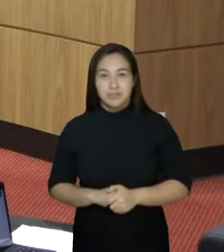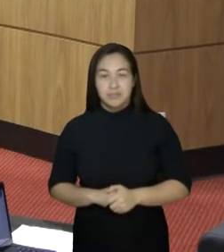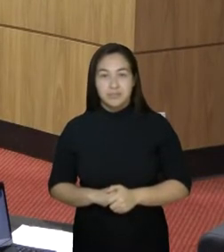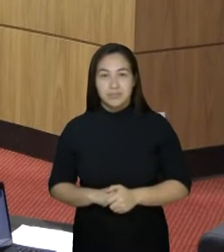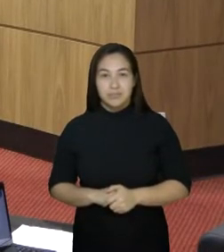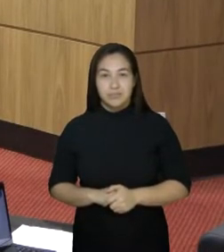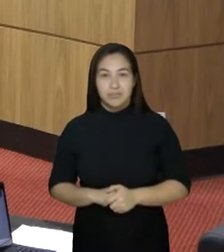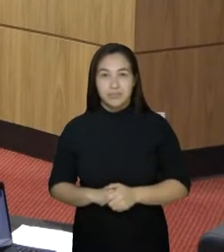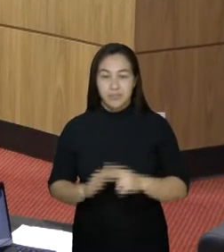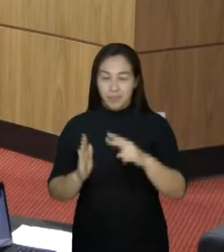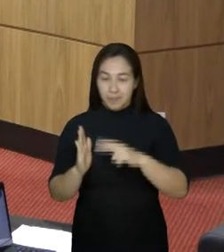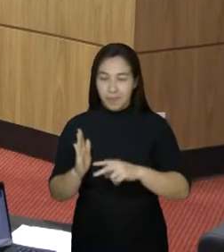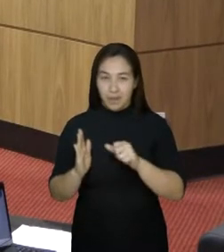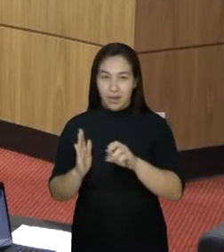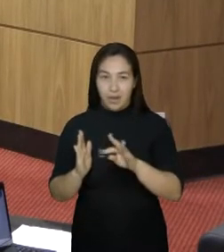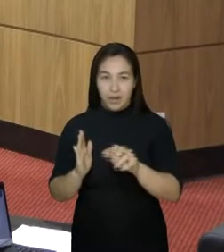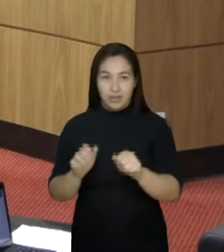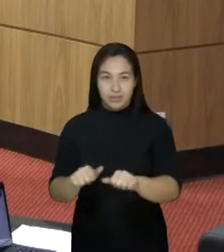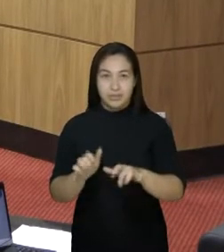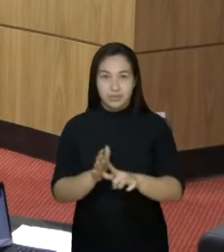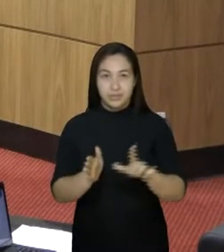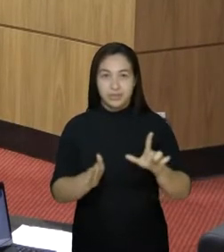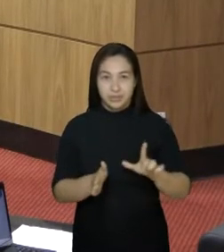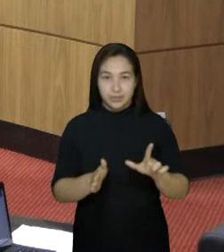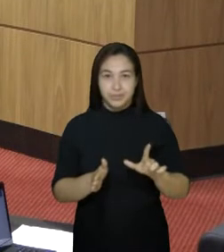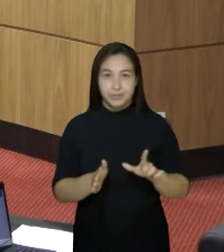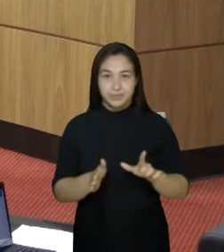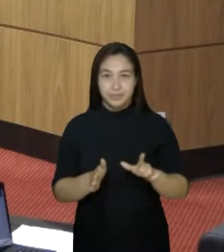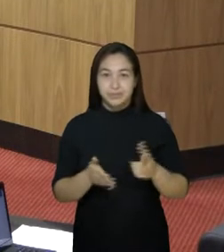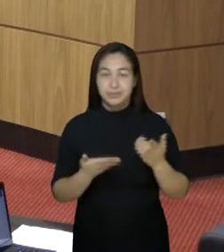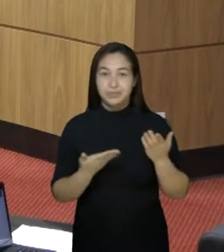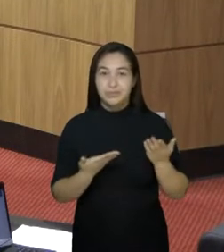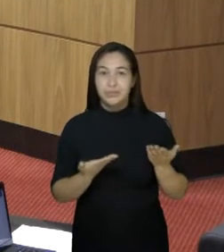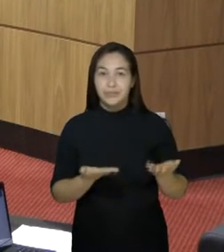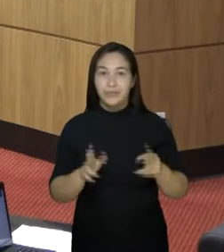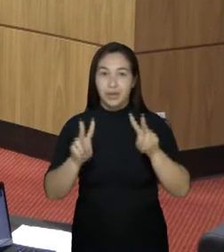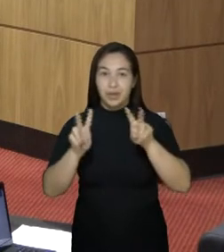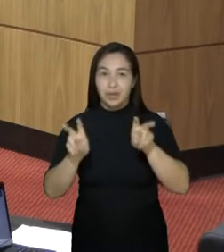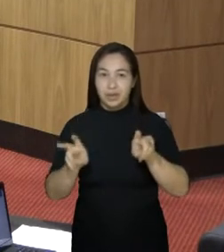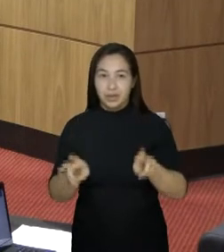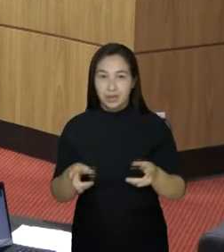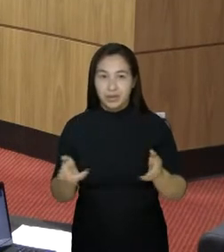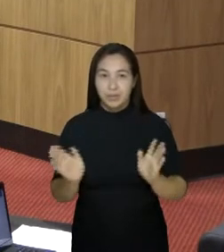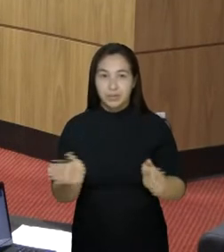Lida a ata da sessão anterior, a mesma submetemos à aprovação.